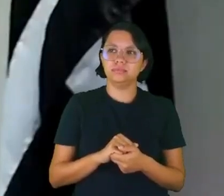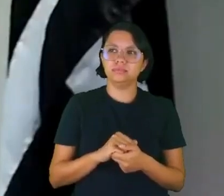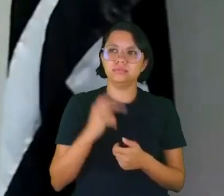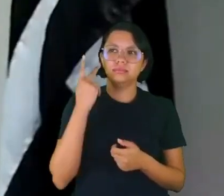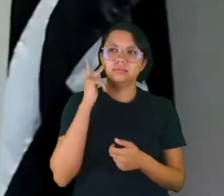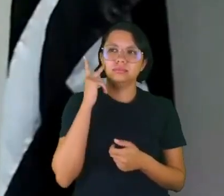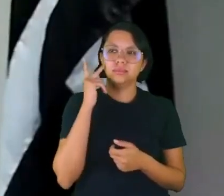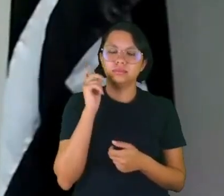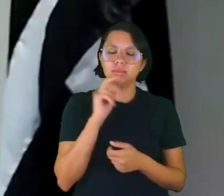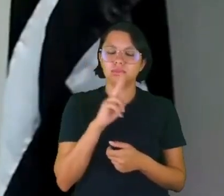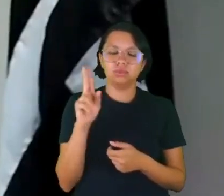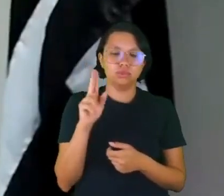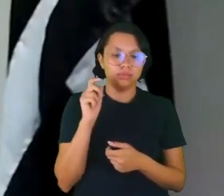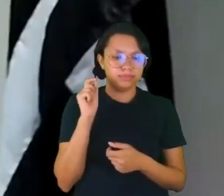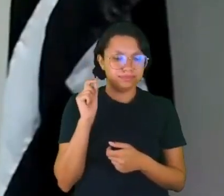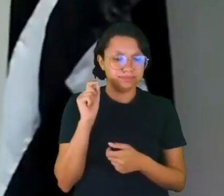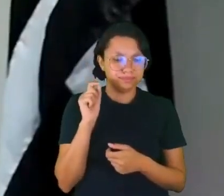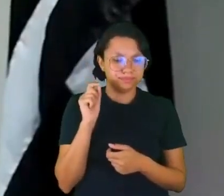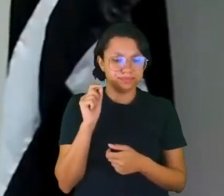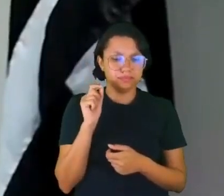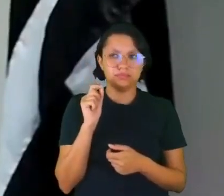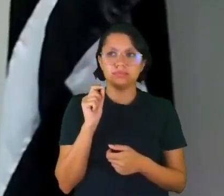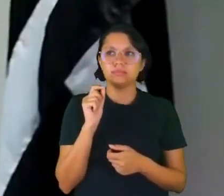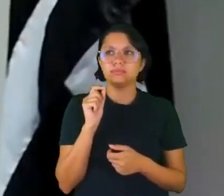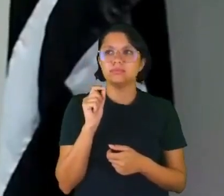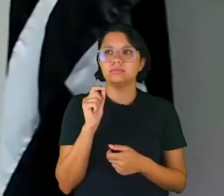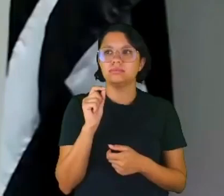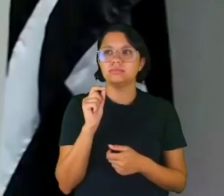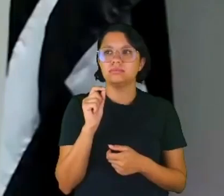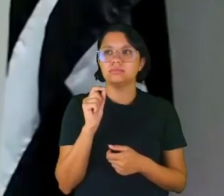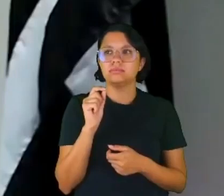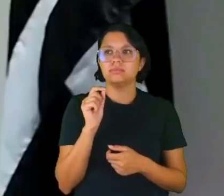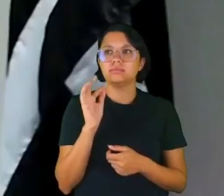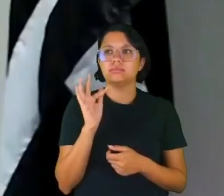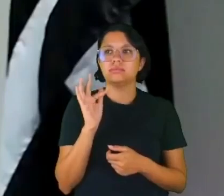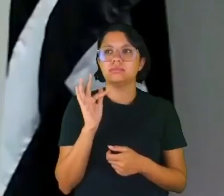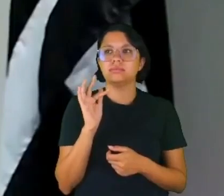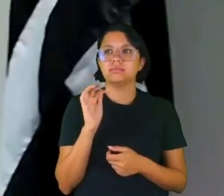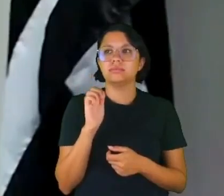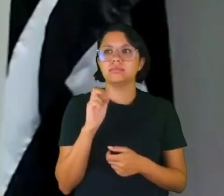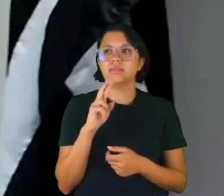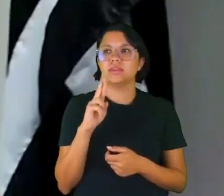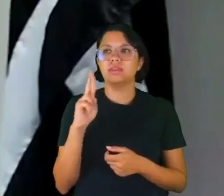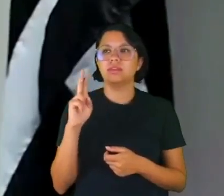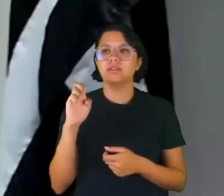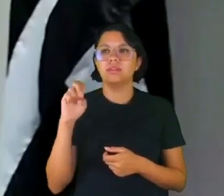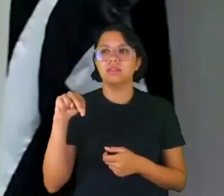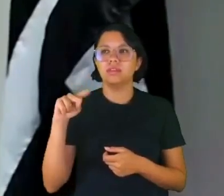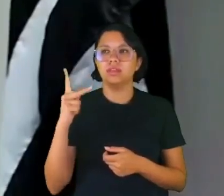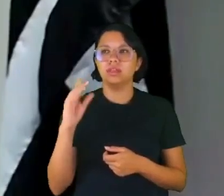Ele é São Paulino, caramba, não é o nome dele? São Paulino. Ferrenho. Nossa.